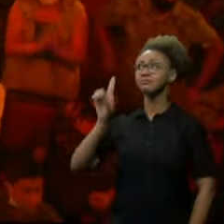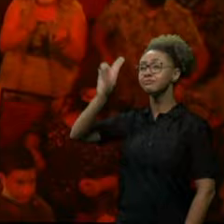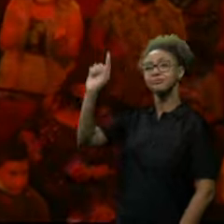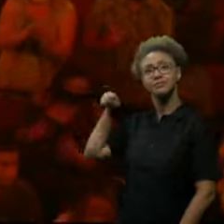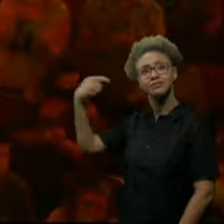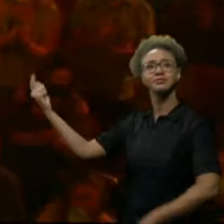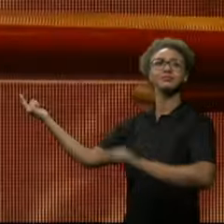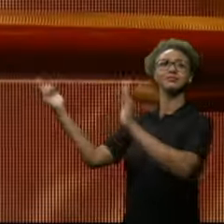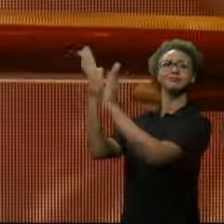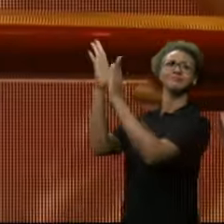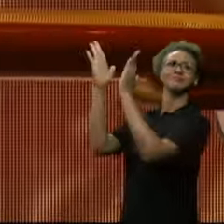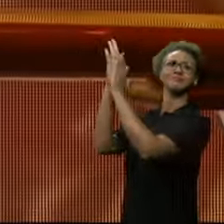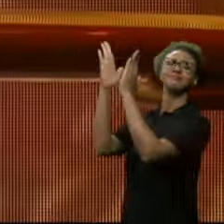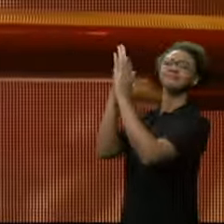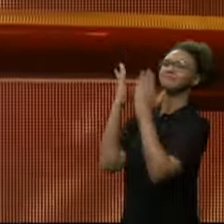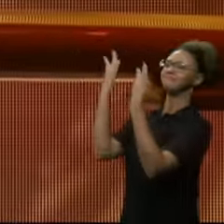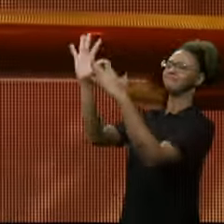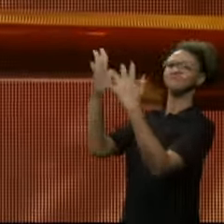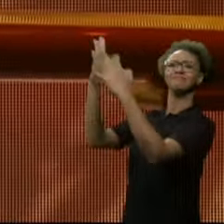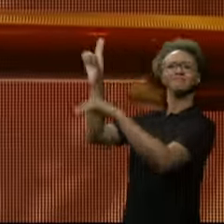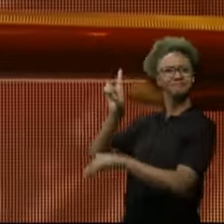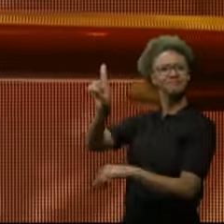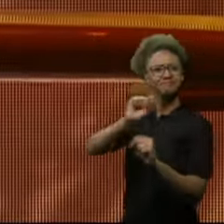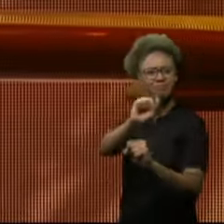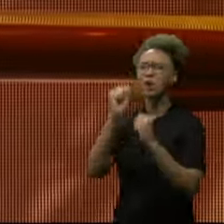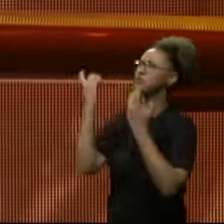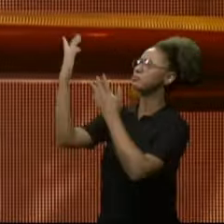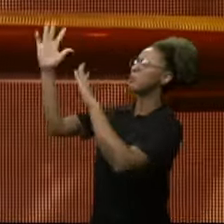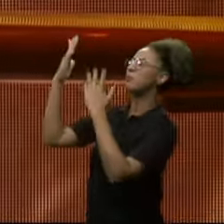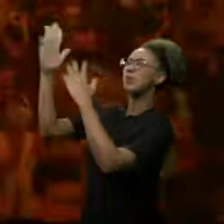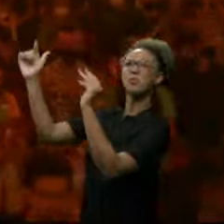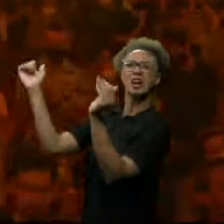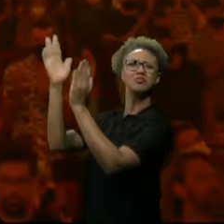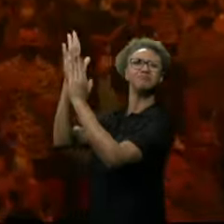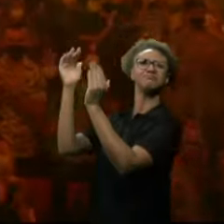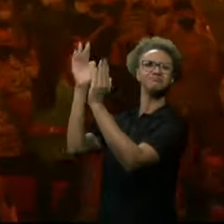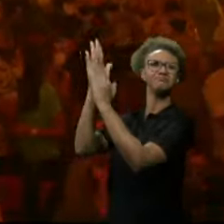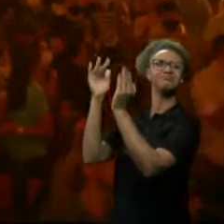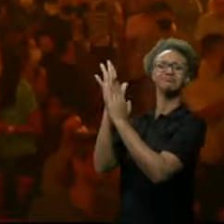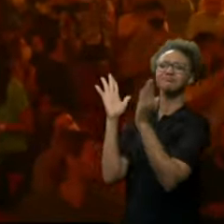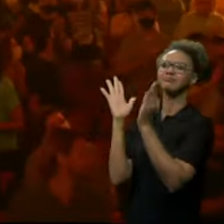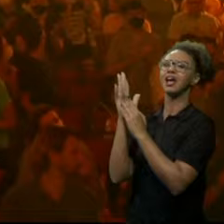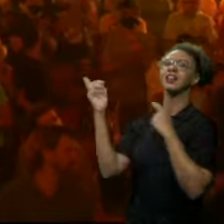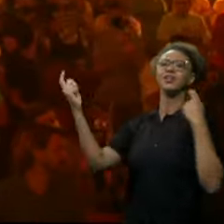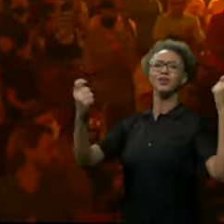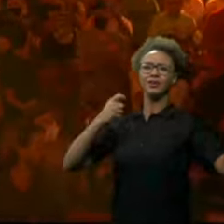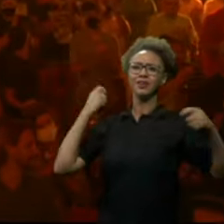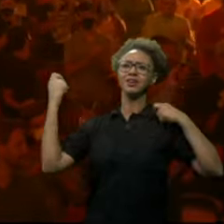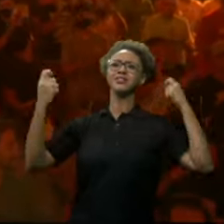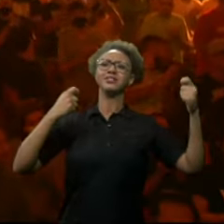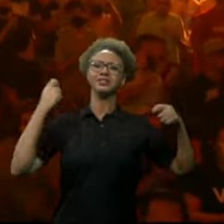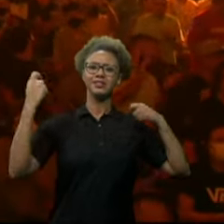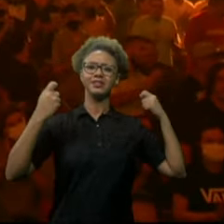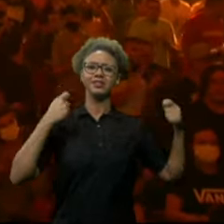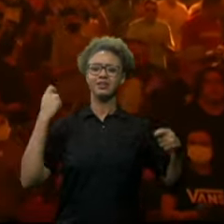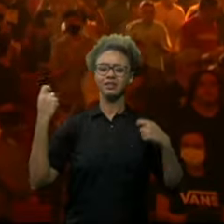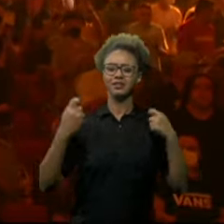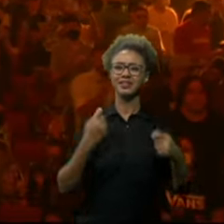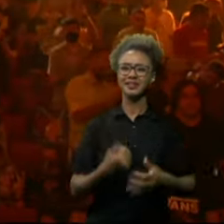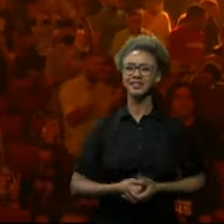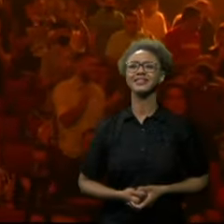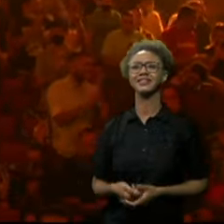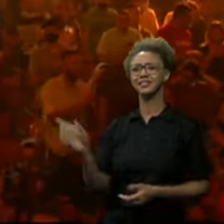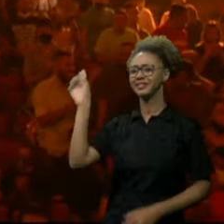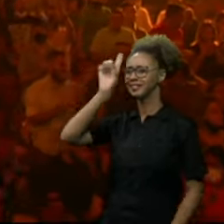o número dela da votação no ioga e luia